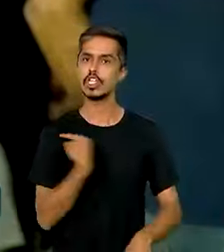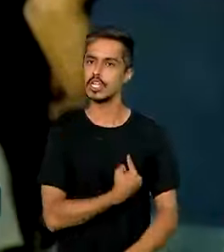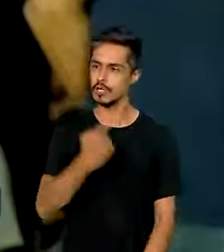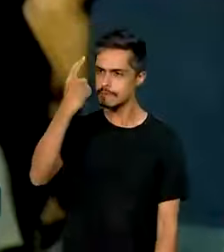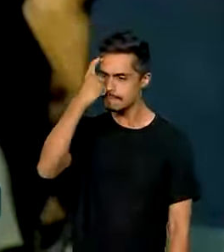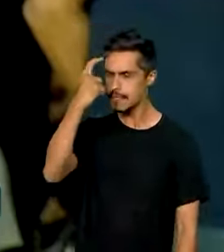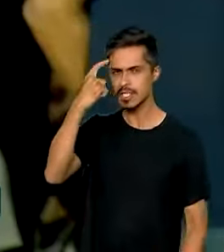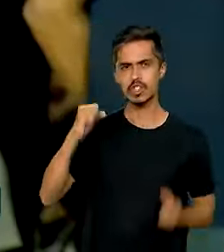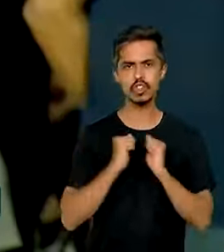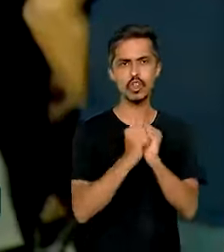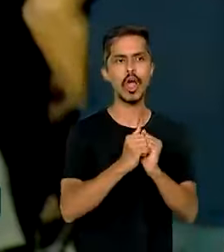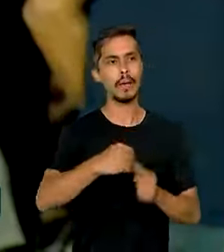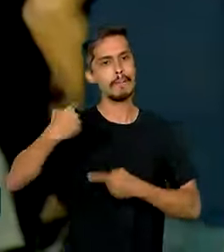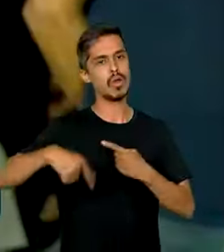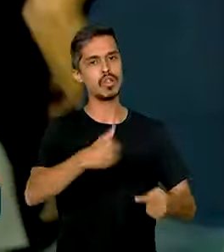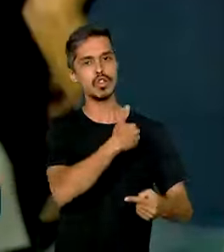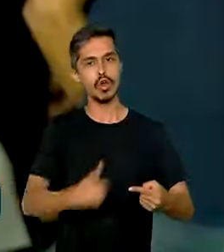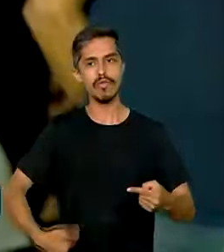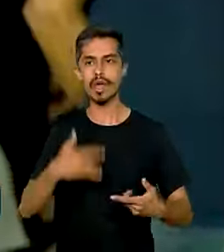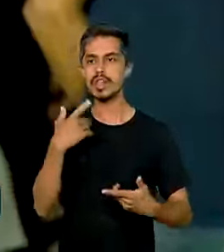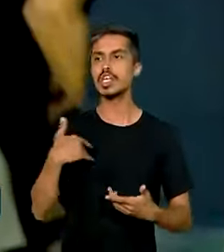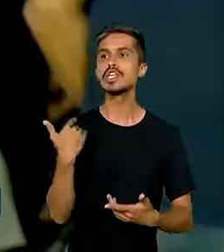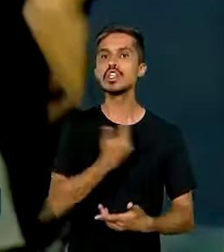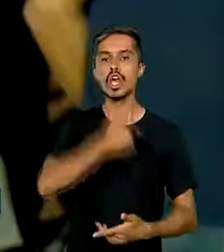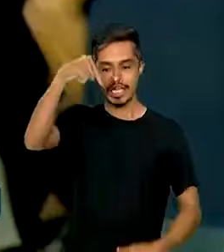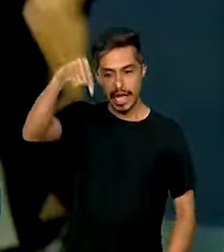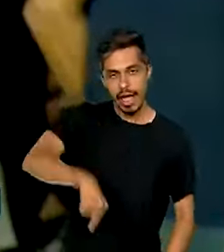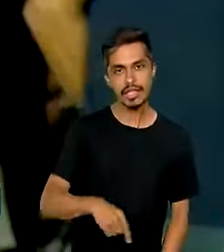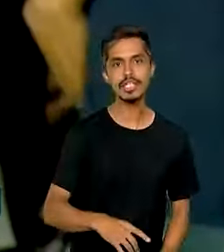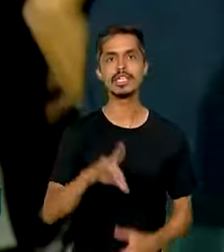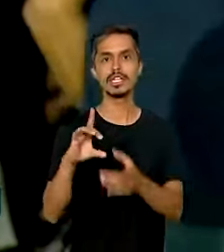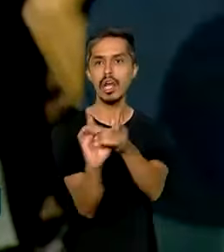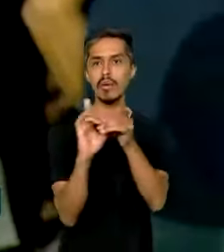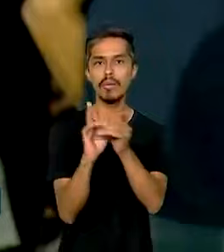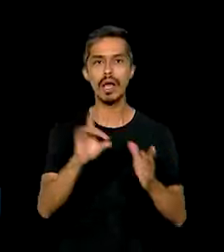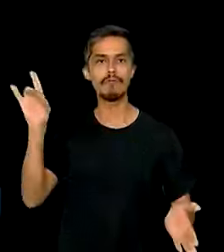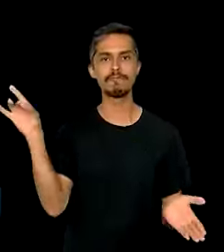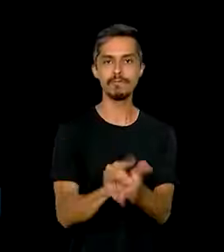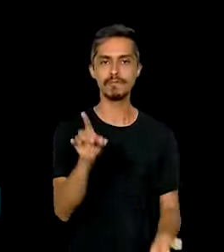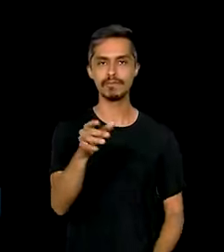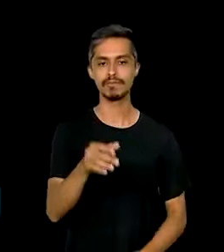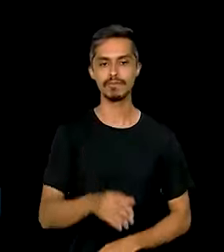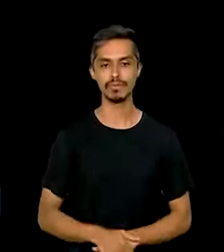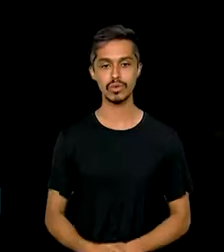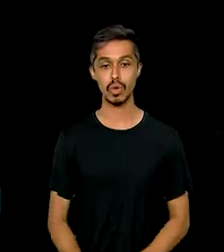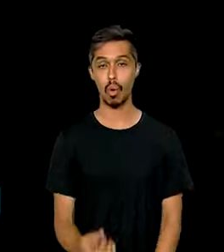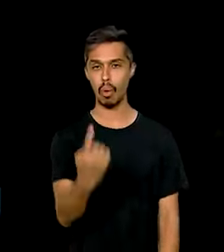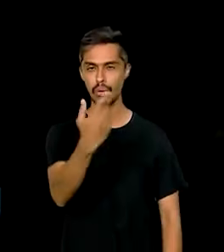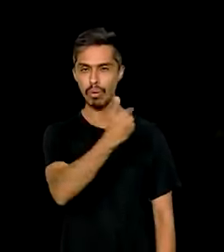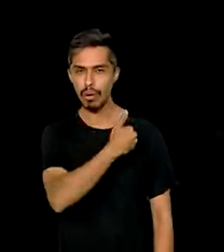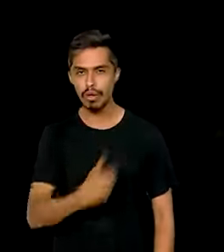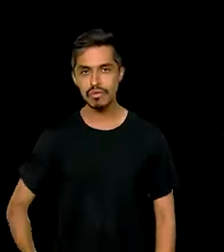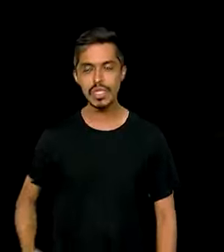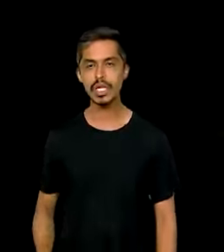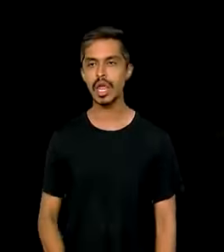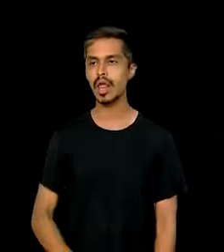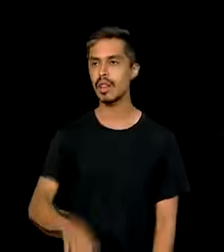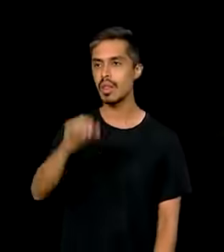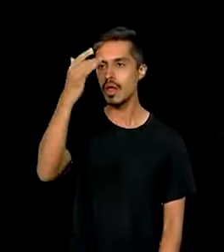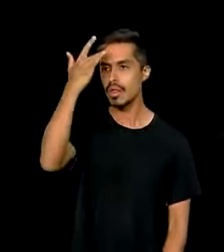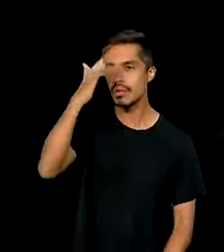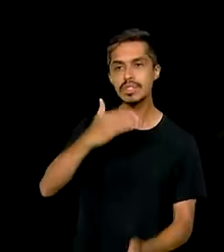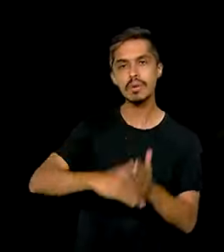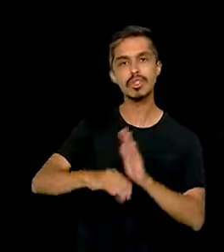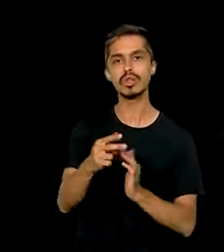pensar juntos políticas públicas. Isso aqui é a democracia na ponta. Um governo não sabe de